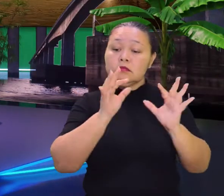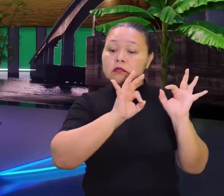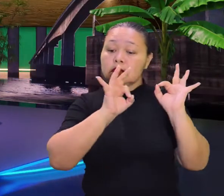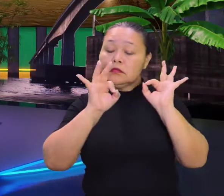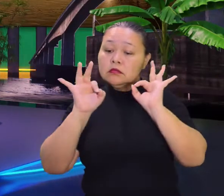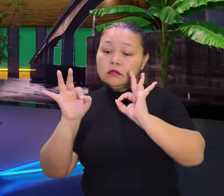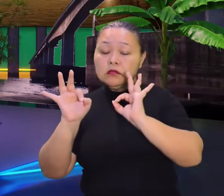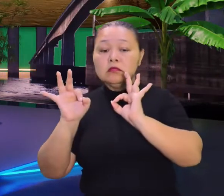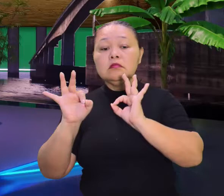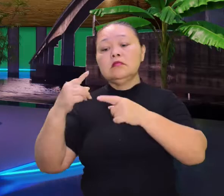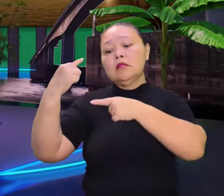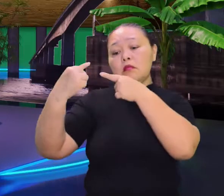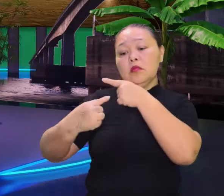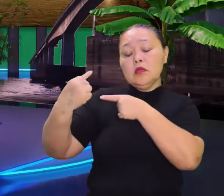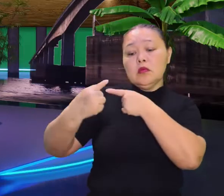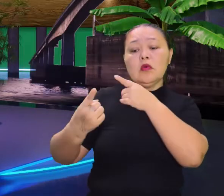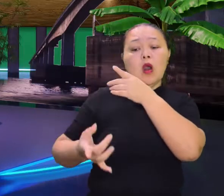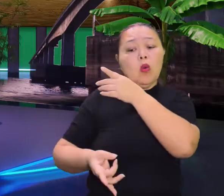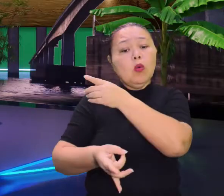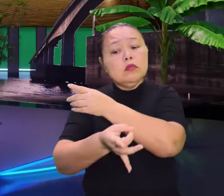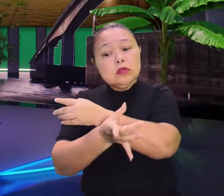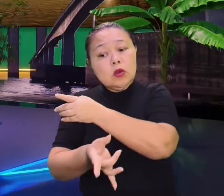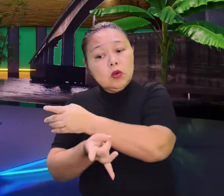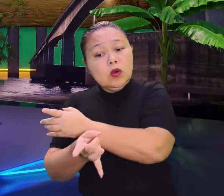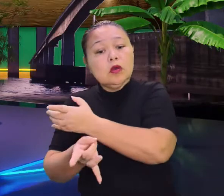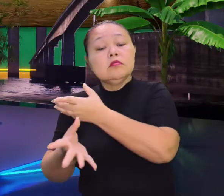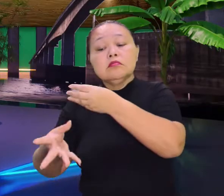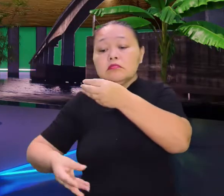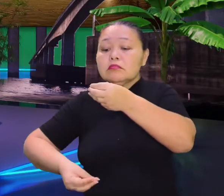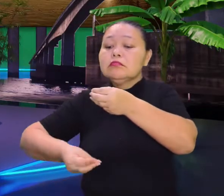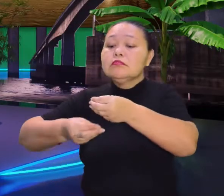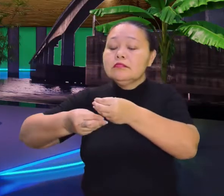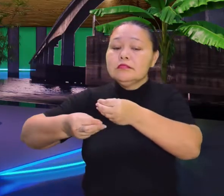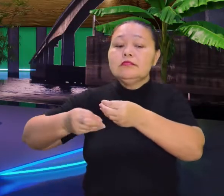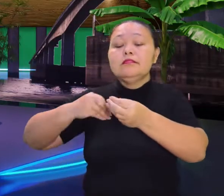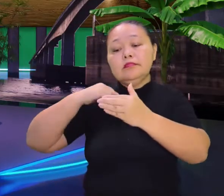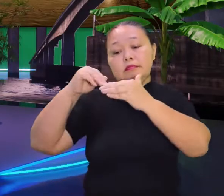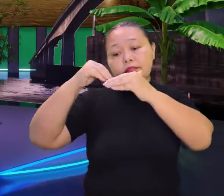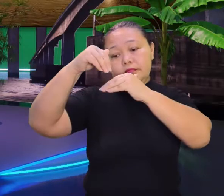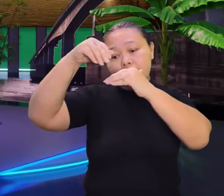questão da política, a corrupção, contribuem